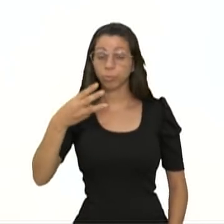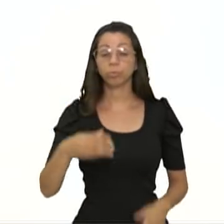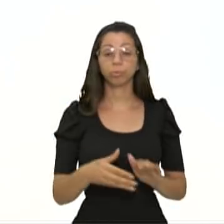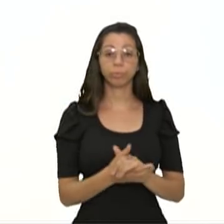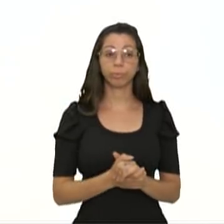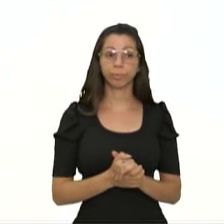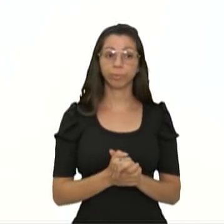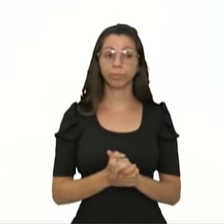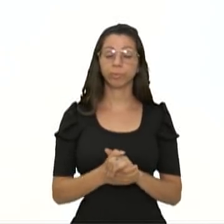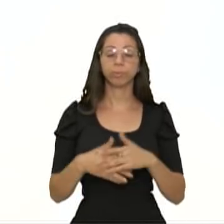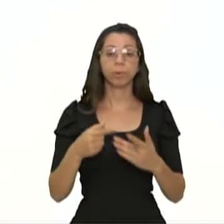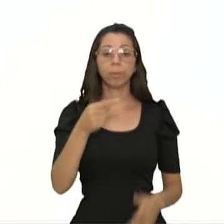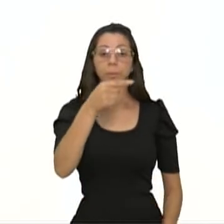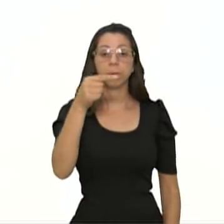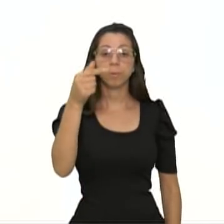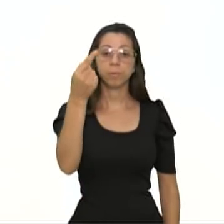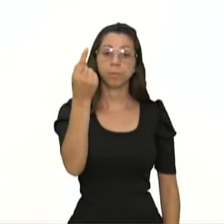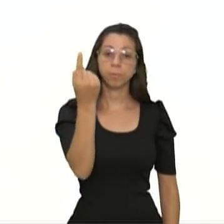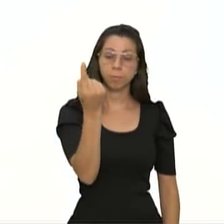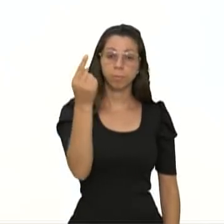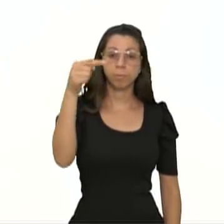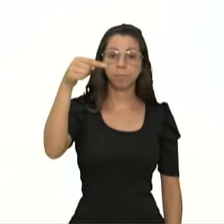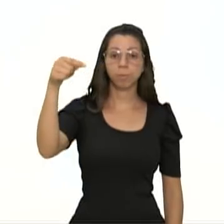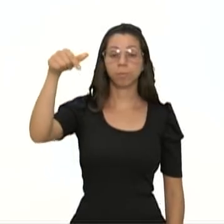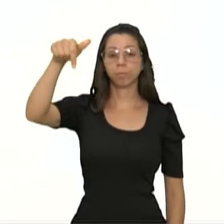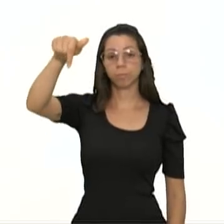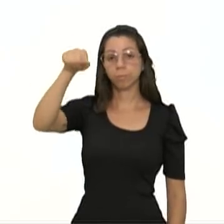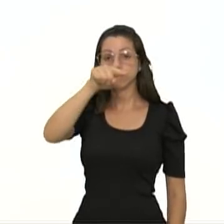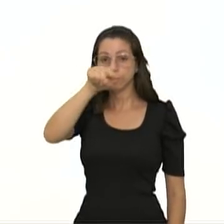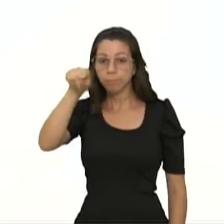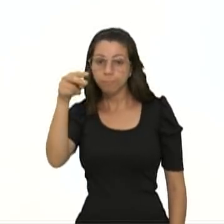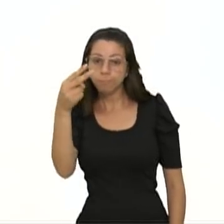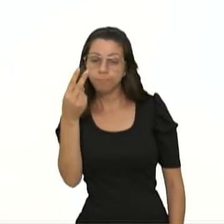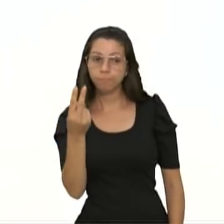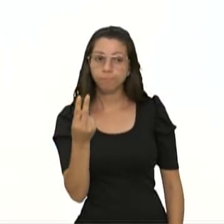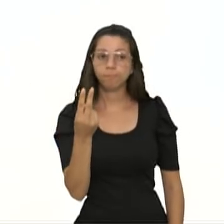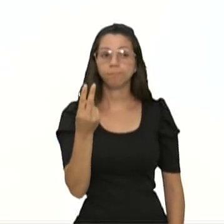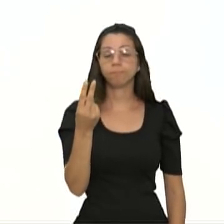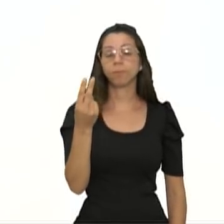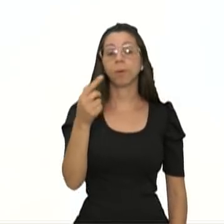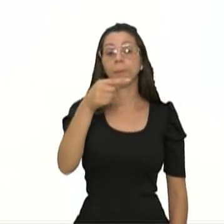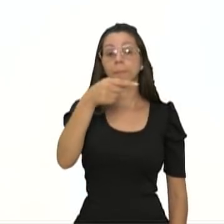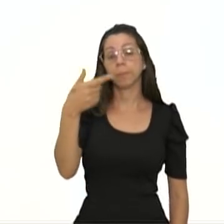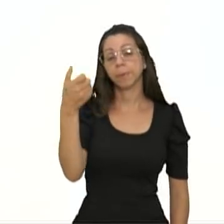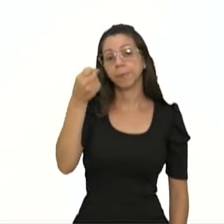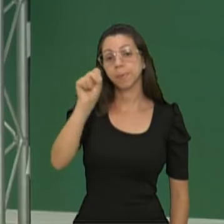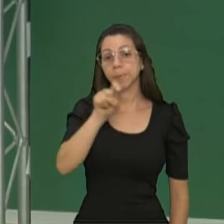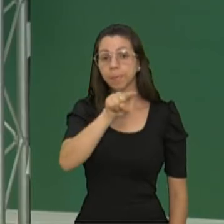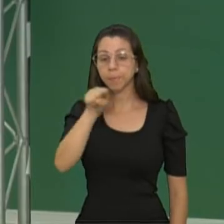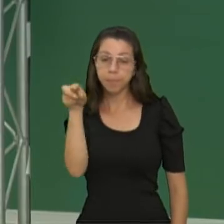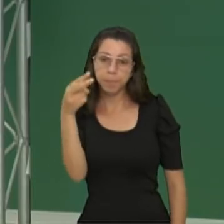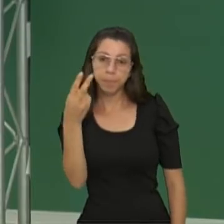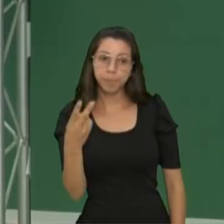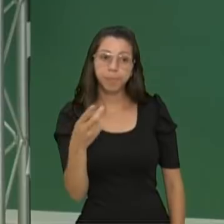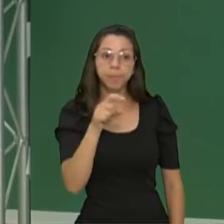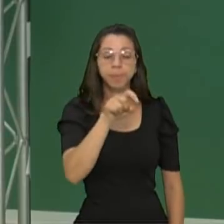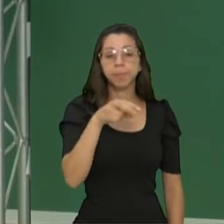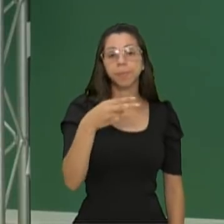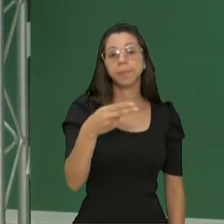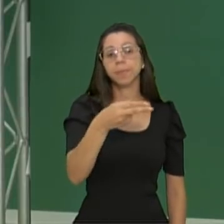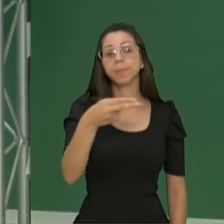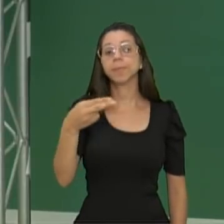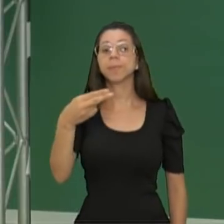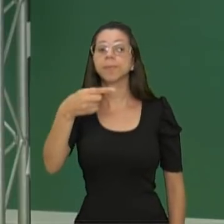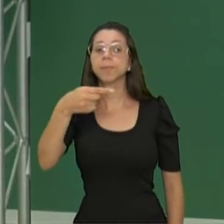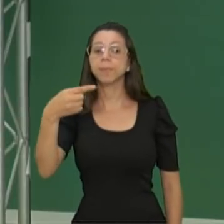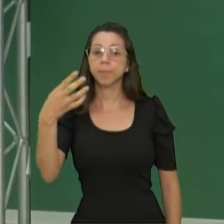7 dividido por 2, x2 vai ser igual a menos 8 dividido por 2, eu tenho menos 4 como